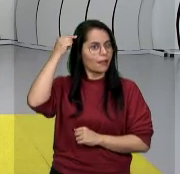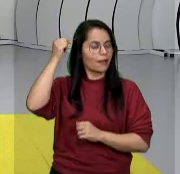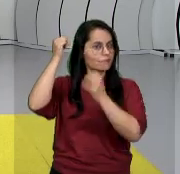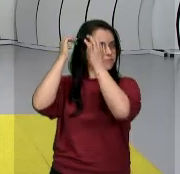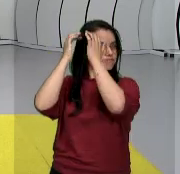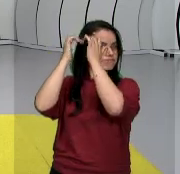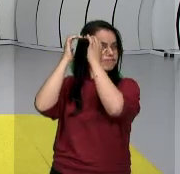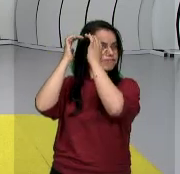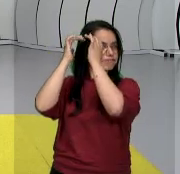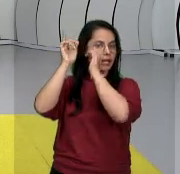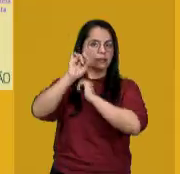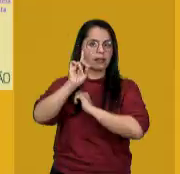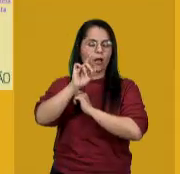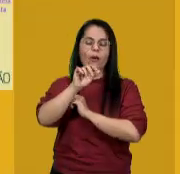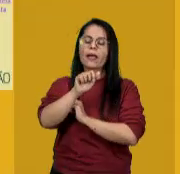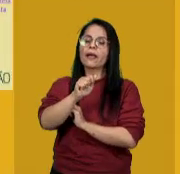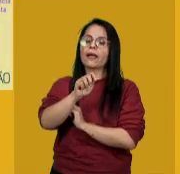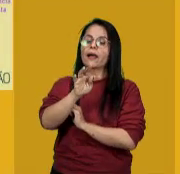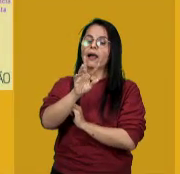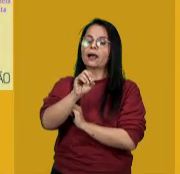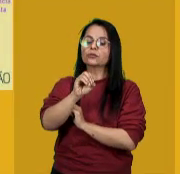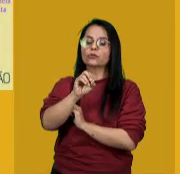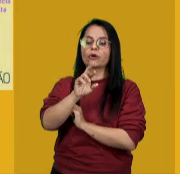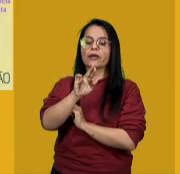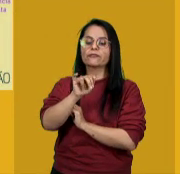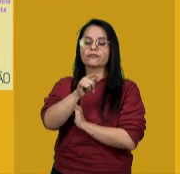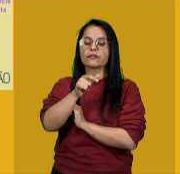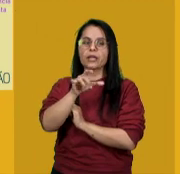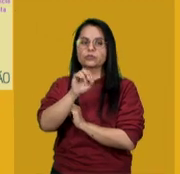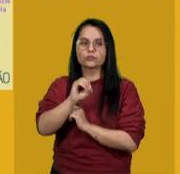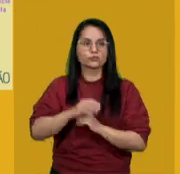chamado ato reflexo.